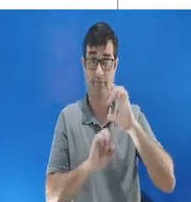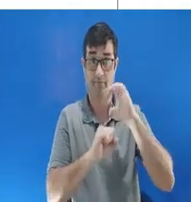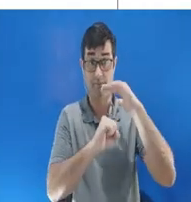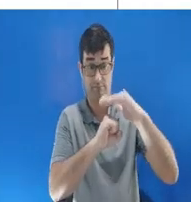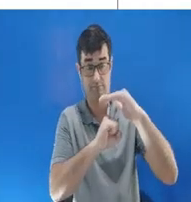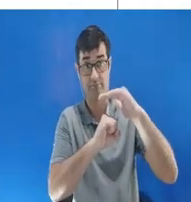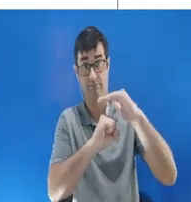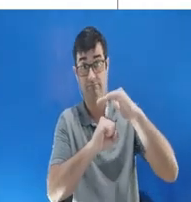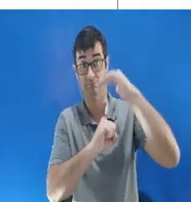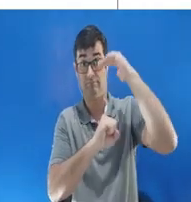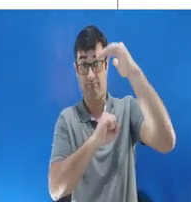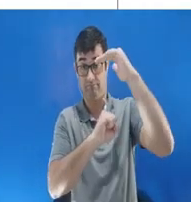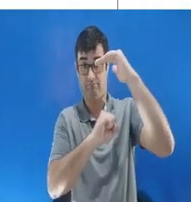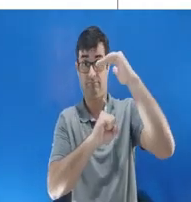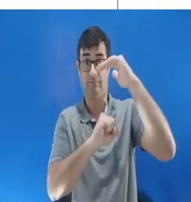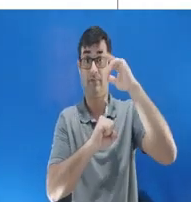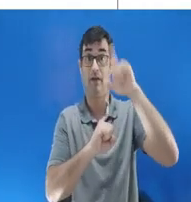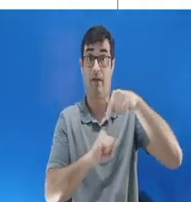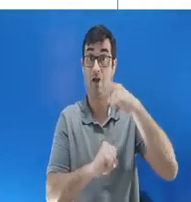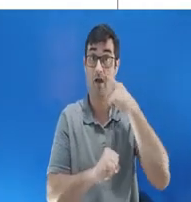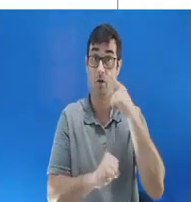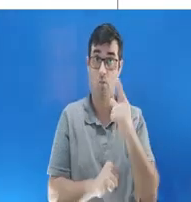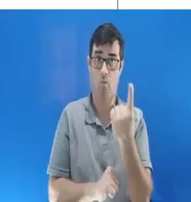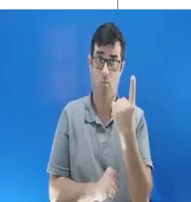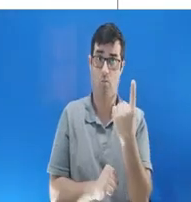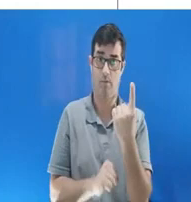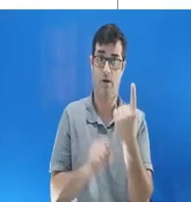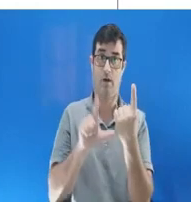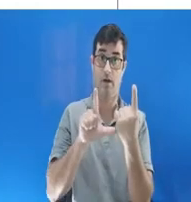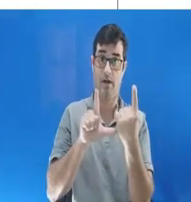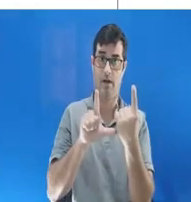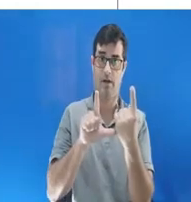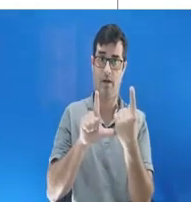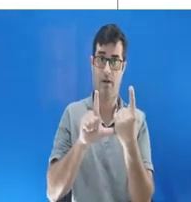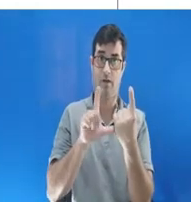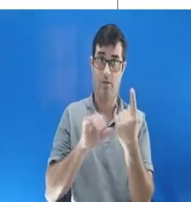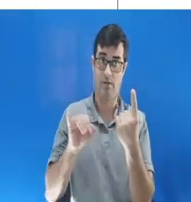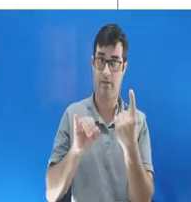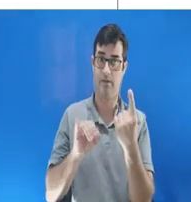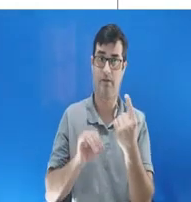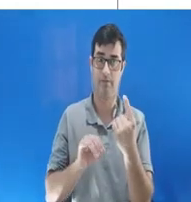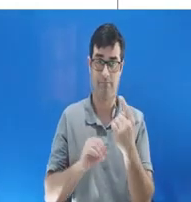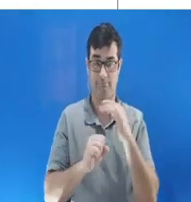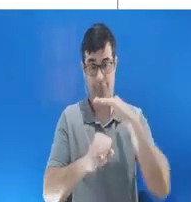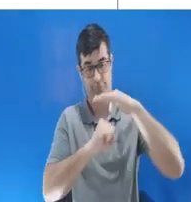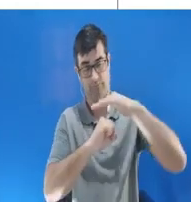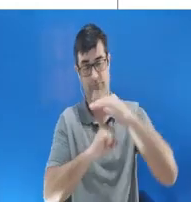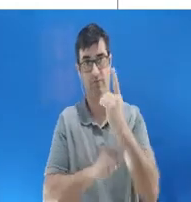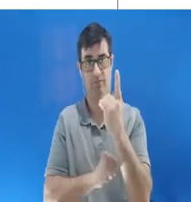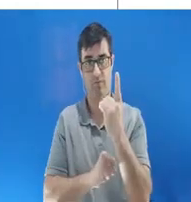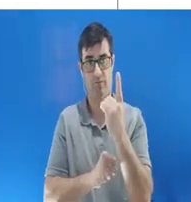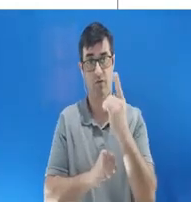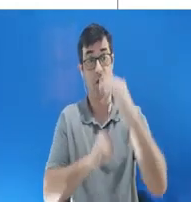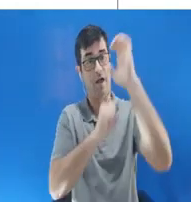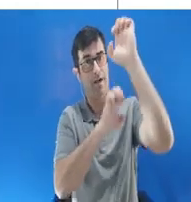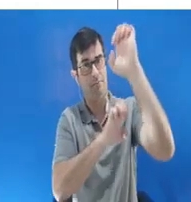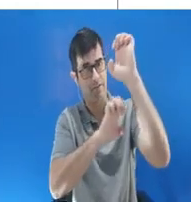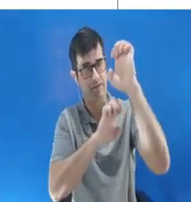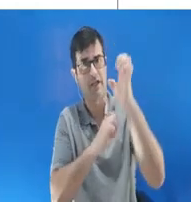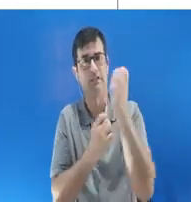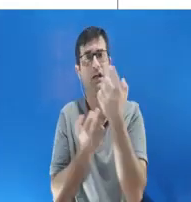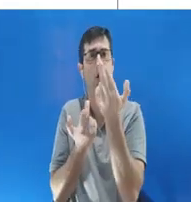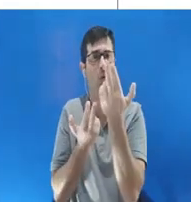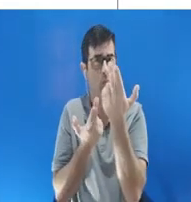das camadas mais internas, que nesse caso é só uma, que é o nível 1. Então todos eles têm a blindagem igual. O que